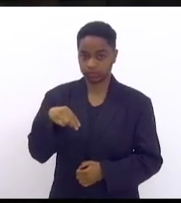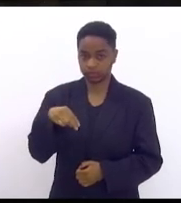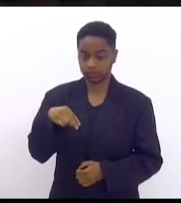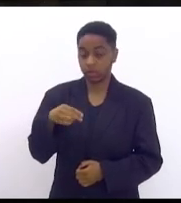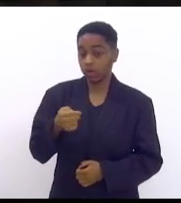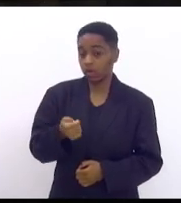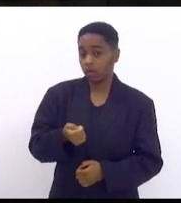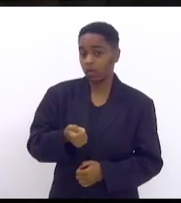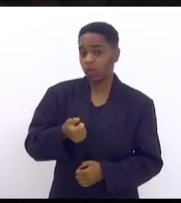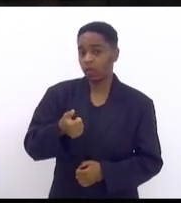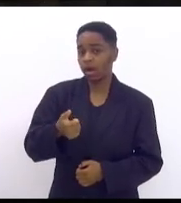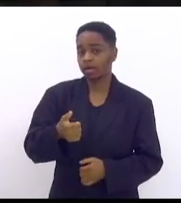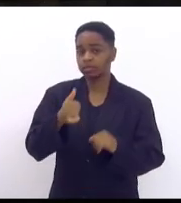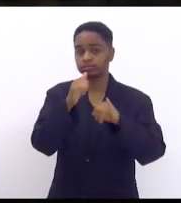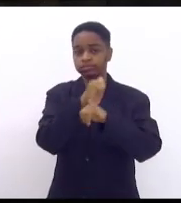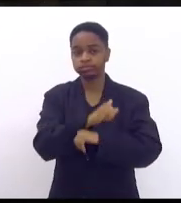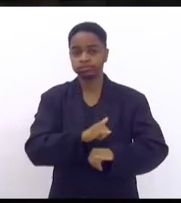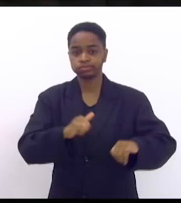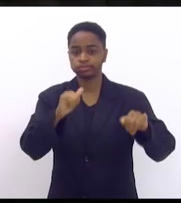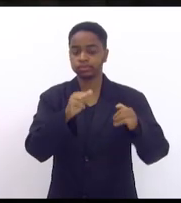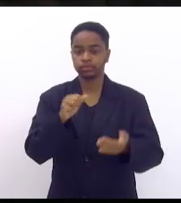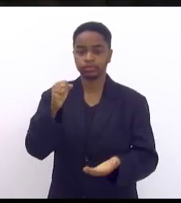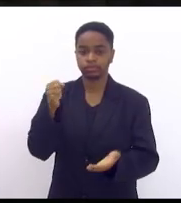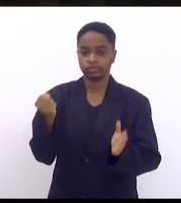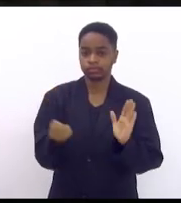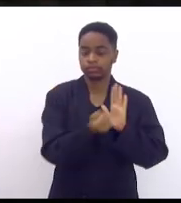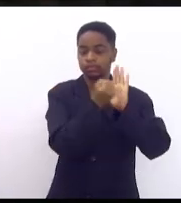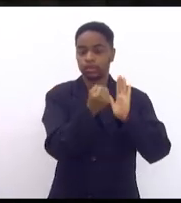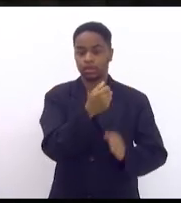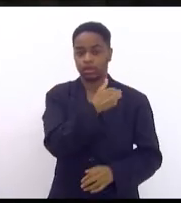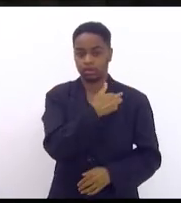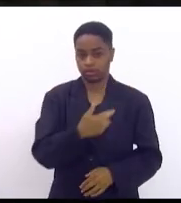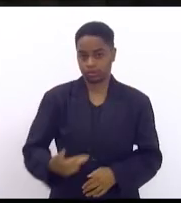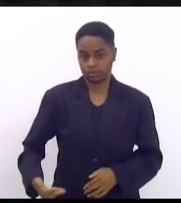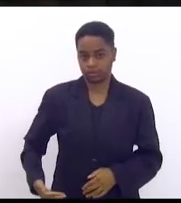da proclamação da República.